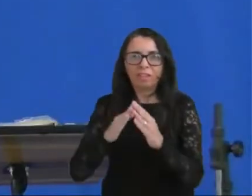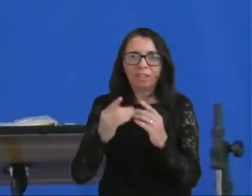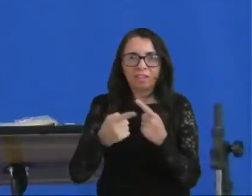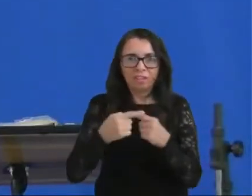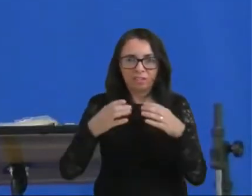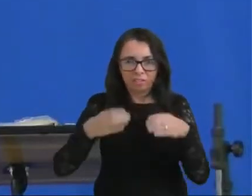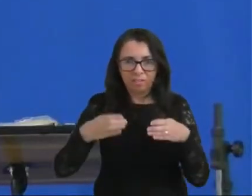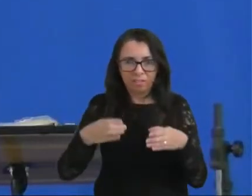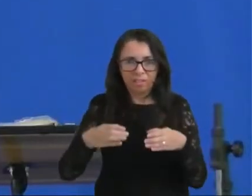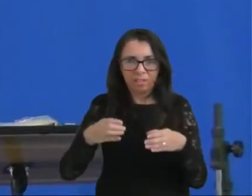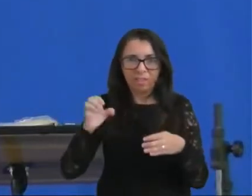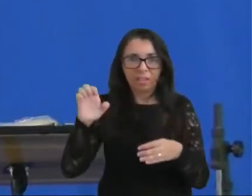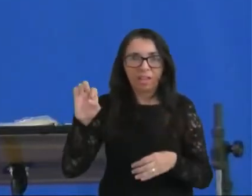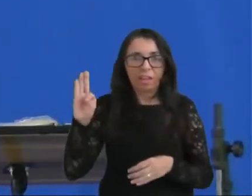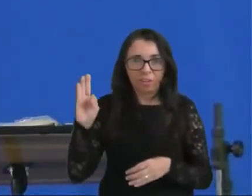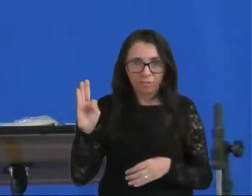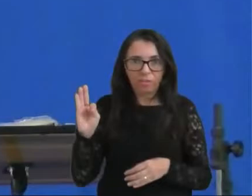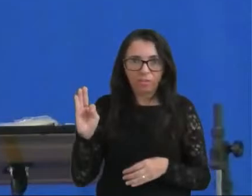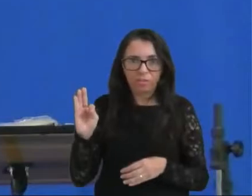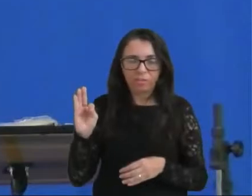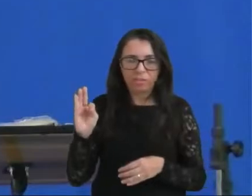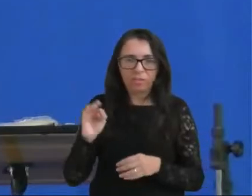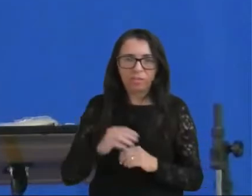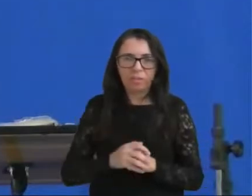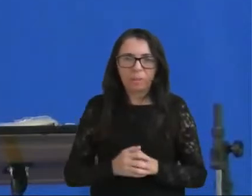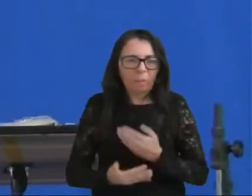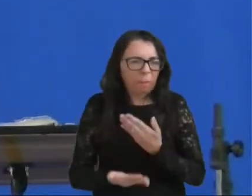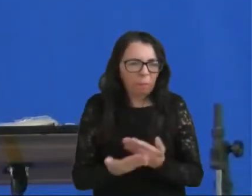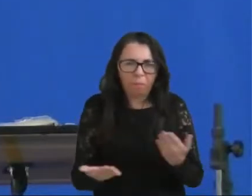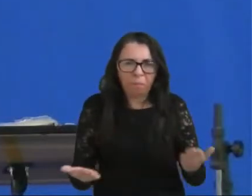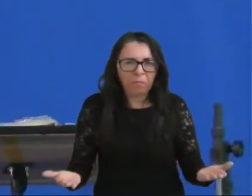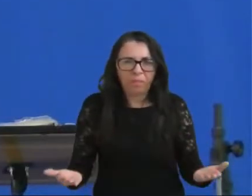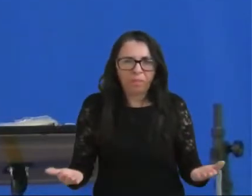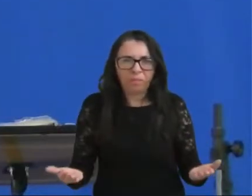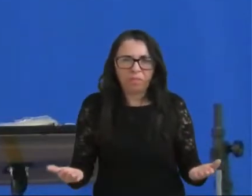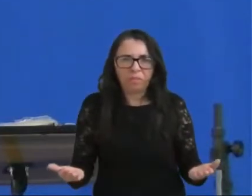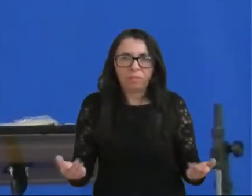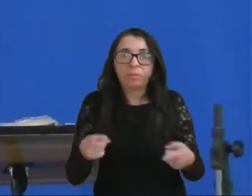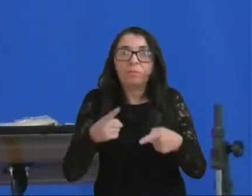Qual é a mensagem que continha na carta do noivo para a sua noiva?